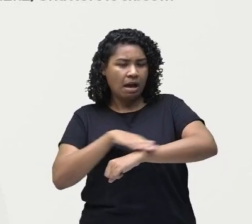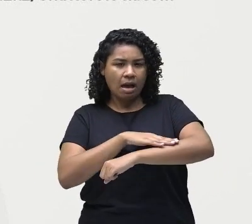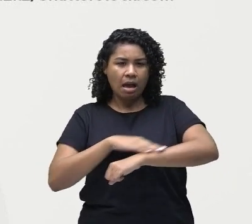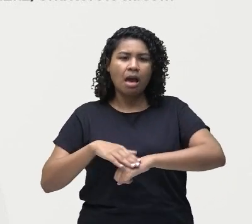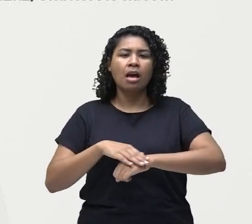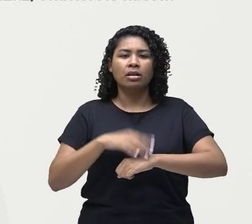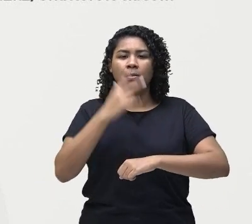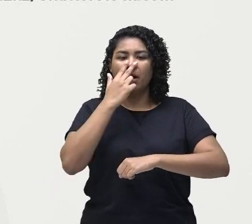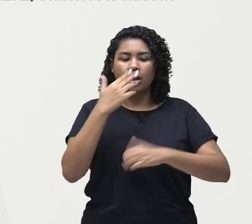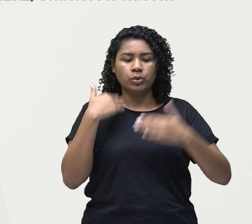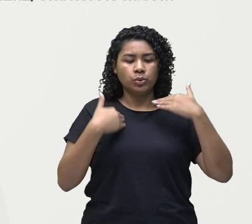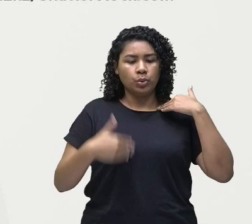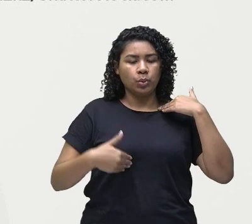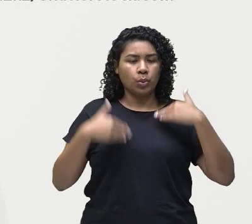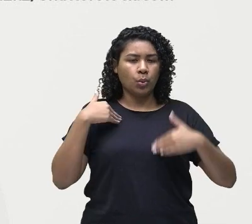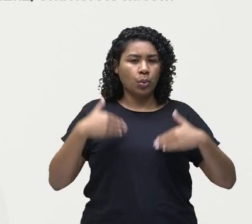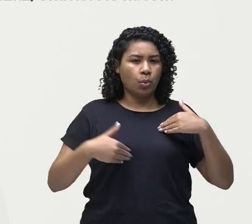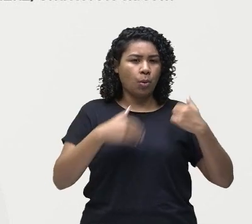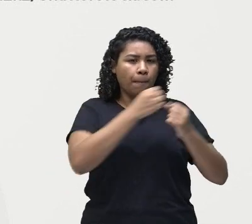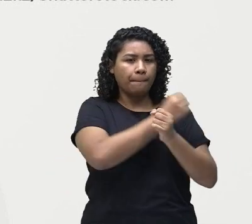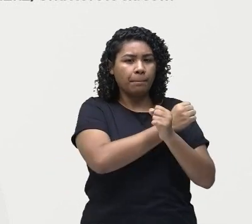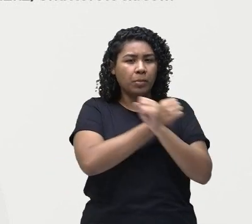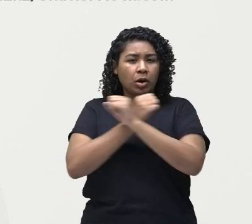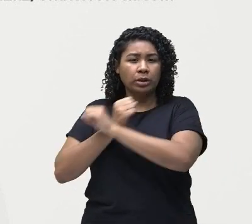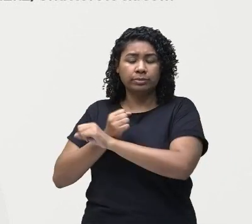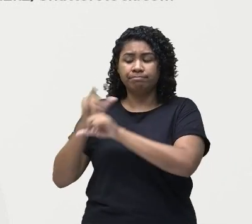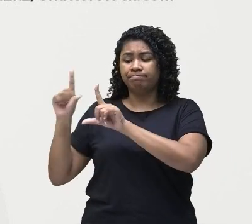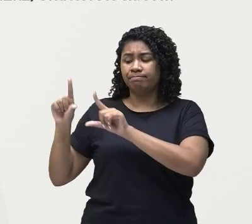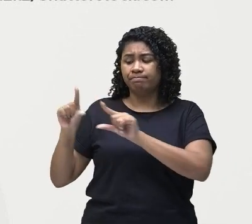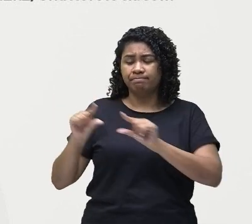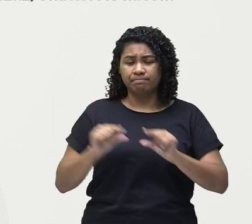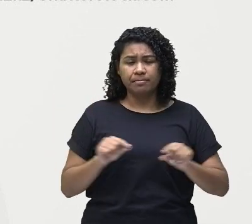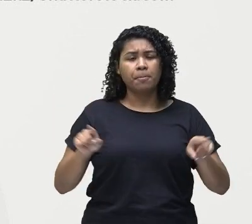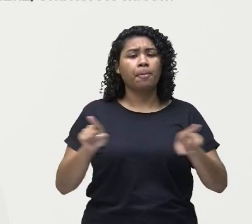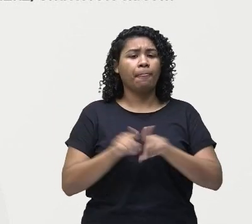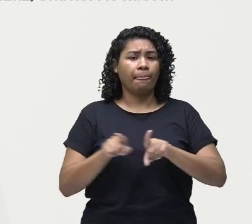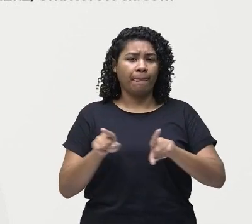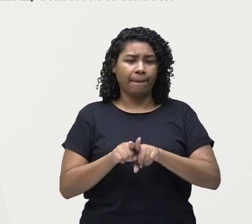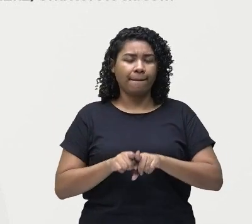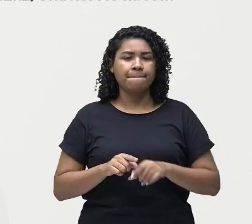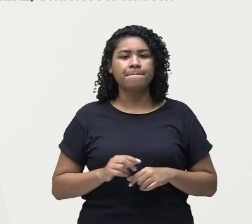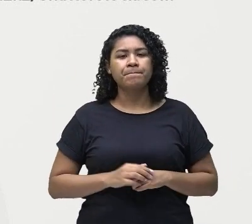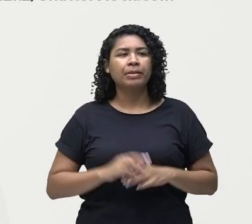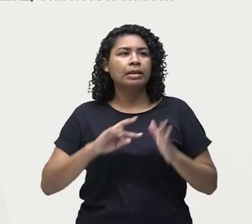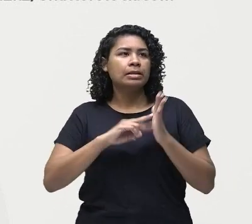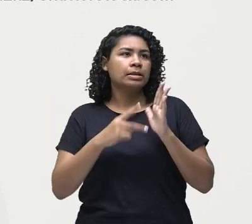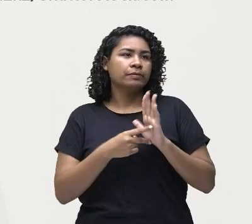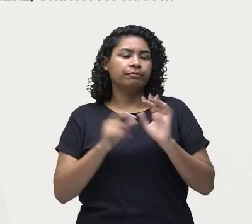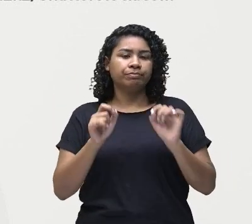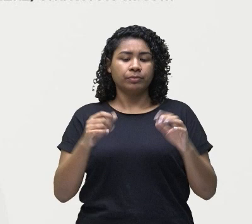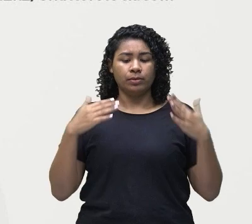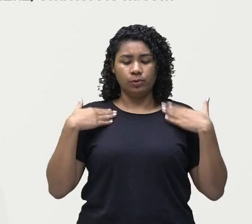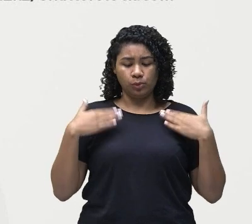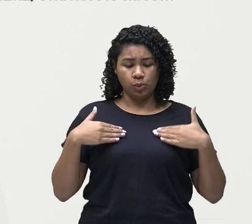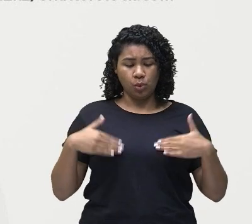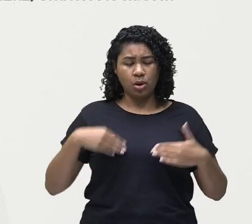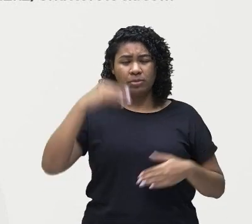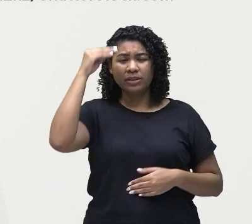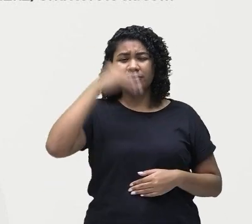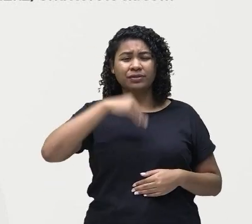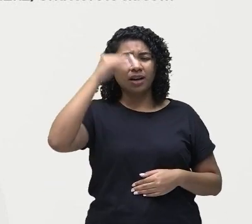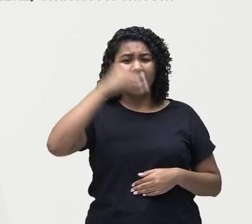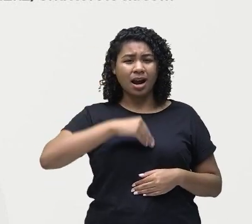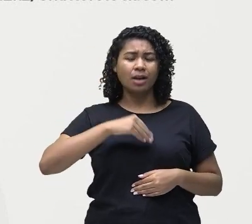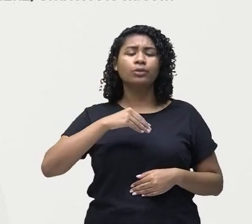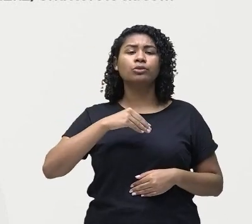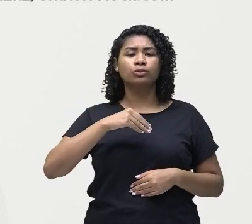nossa imunidade. O que é baixar a imunidade, professora? Baixar a imunidade é deixar você fraco